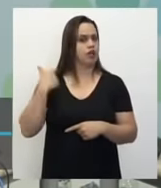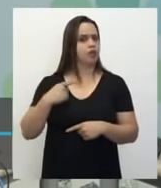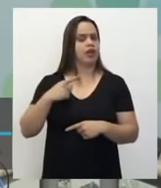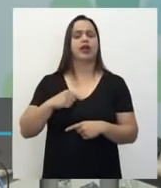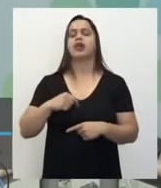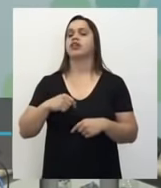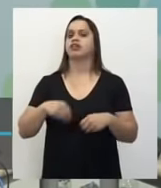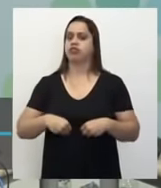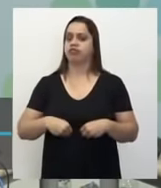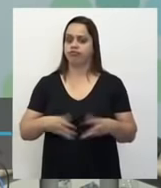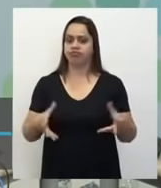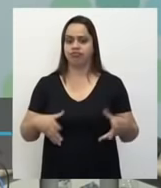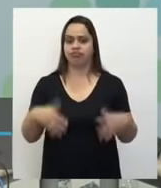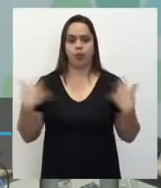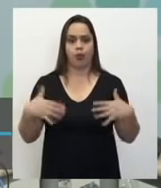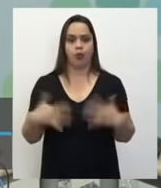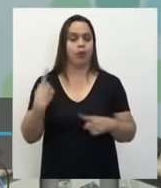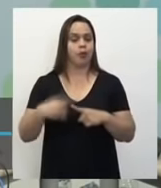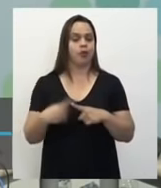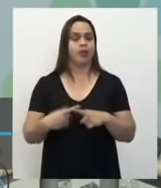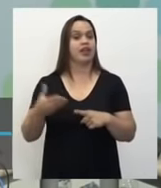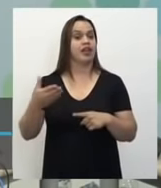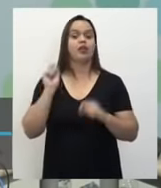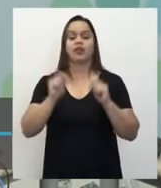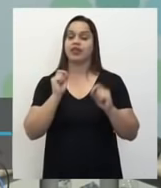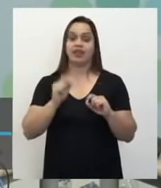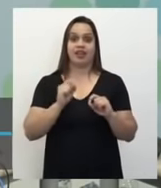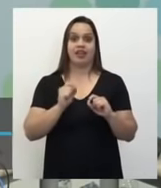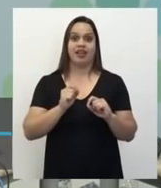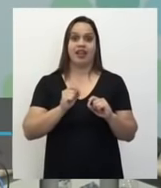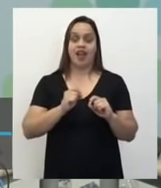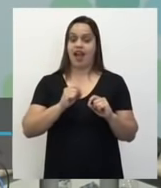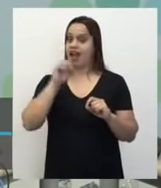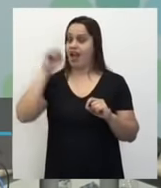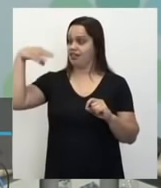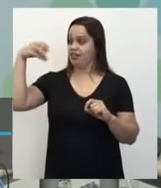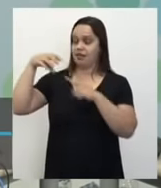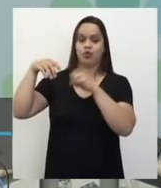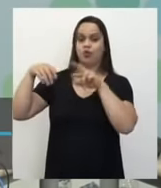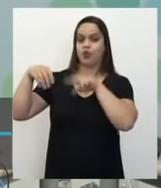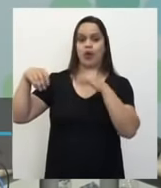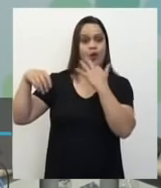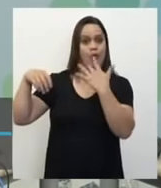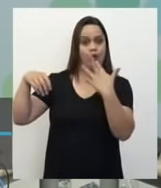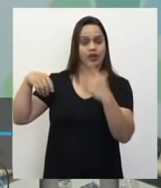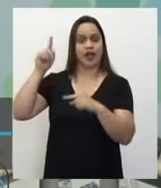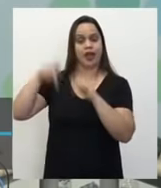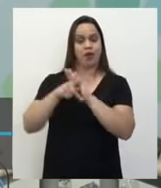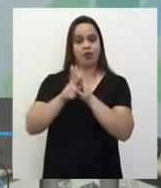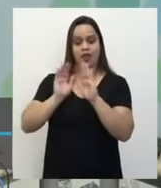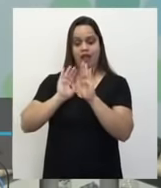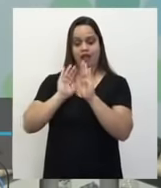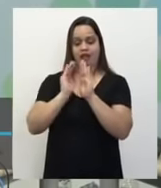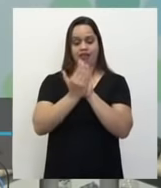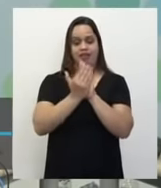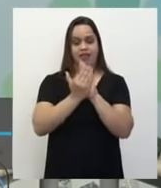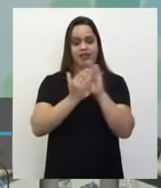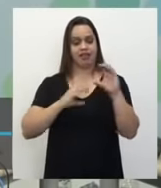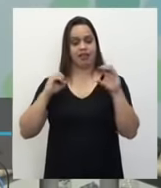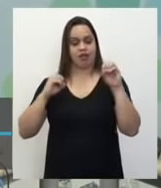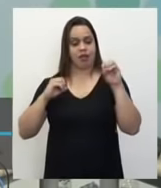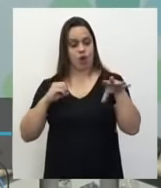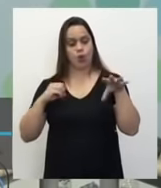os spots, né? As lâmpadas não são coloridas. O que você coloca na frente do spot de iluminação é um celofane. São papéis